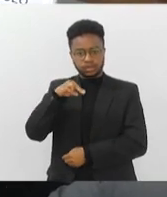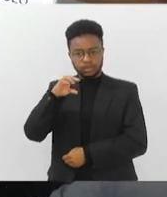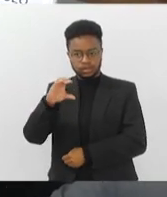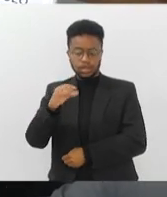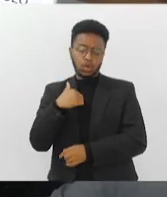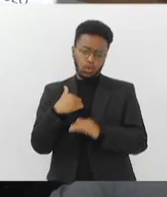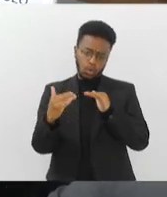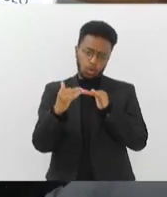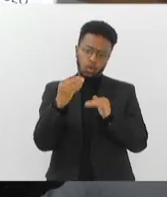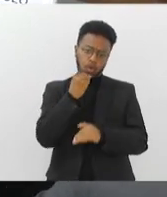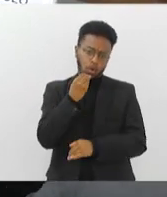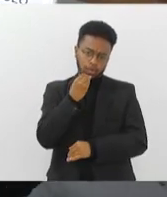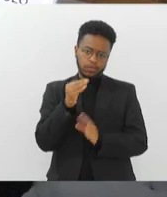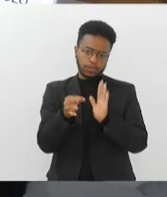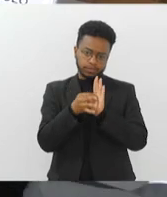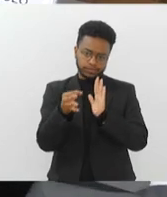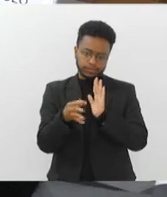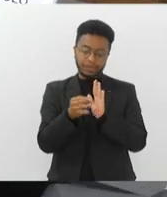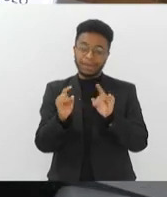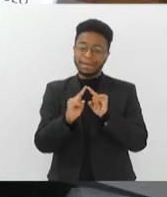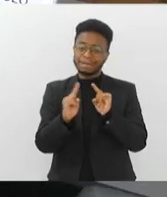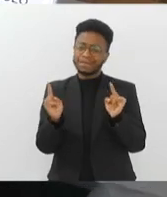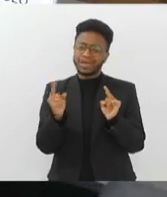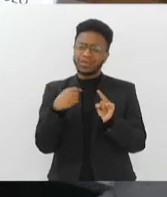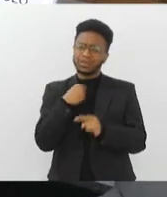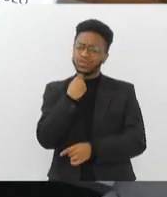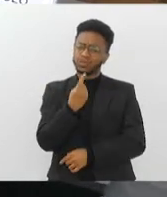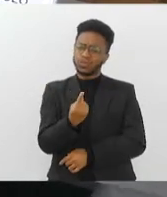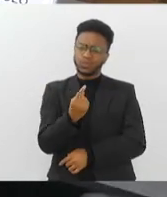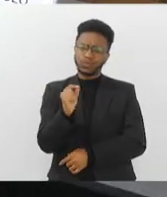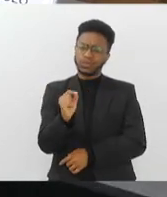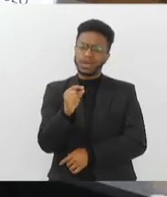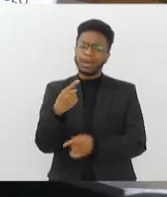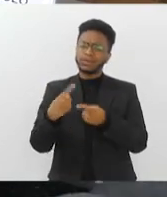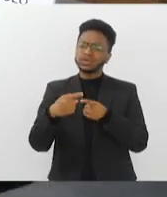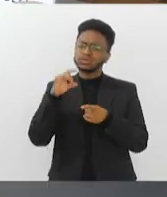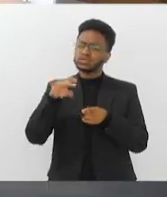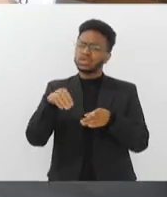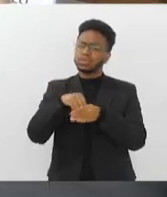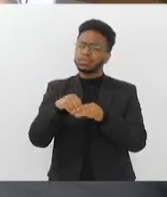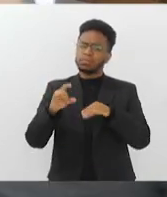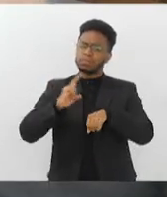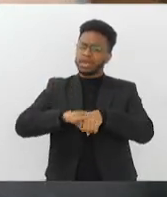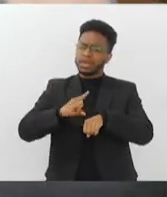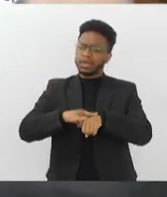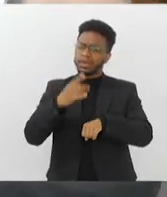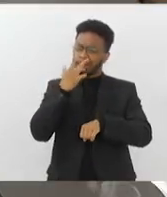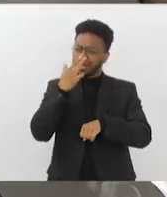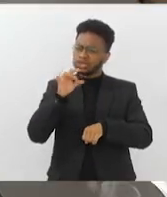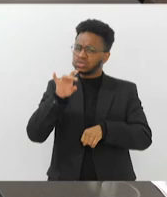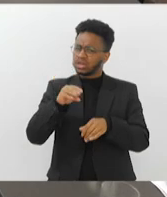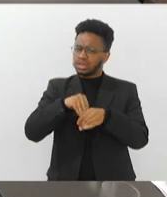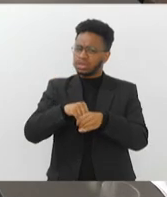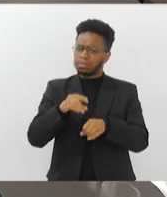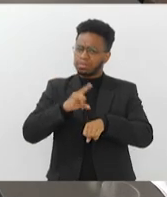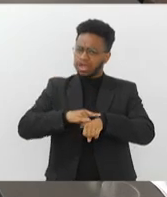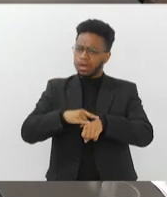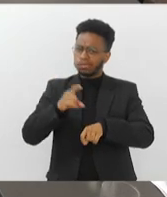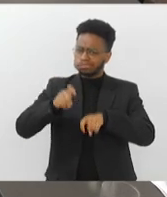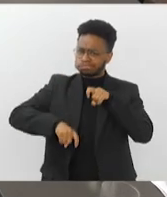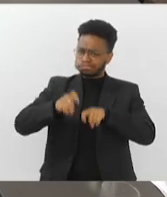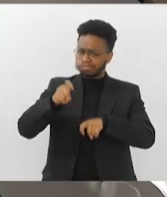Claro que eu concordo com o parecer. Agora, a minha dúvida é por que só nos sanitários? Dá a impressão que só nos sanitários se faz